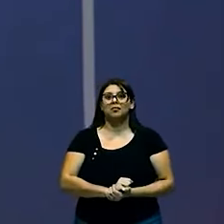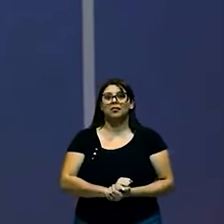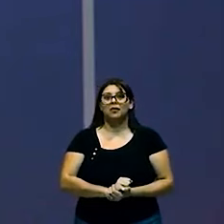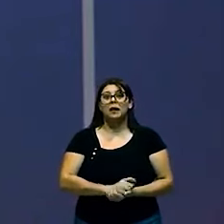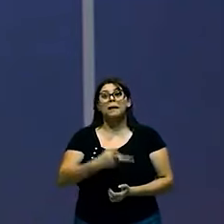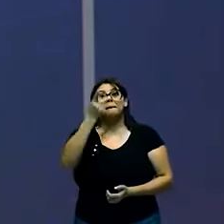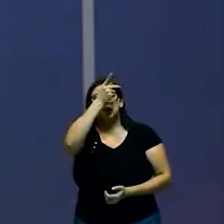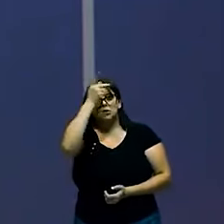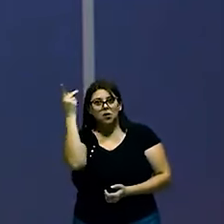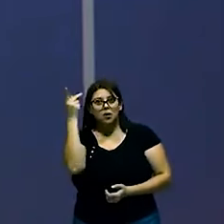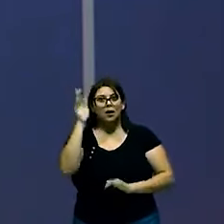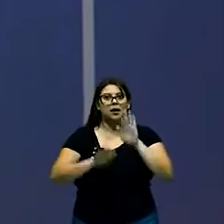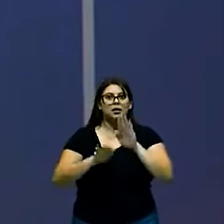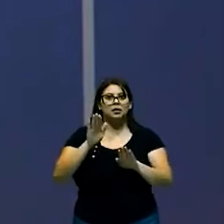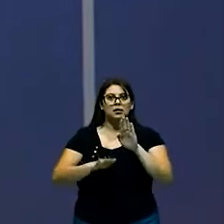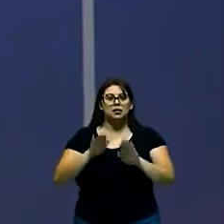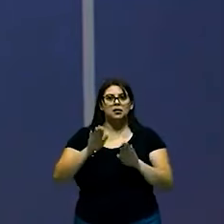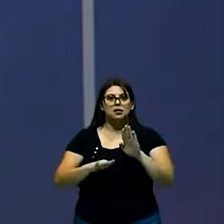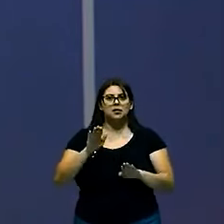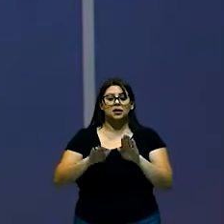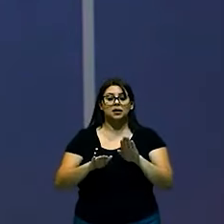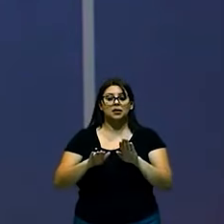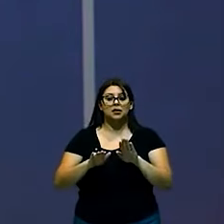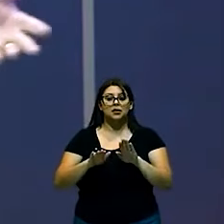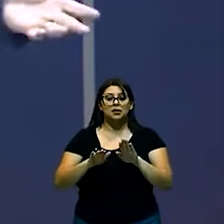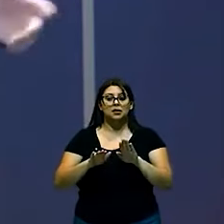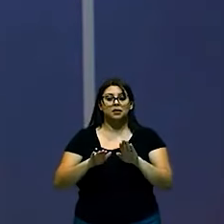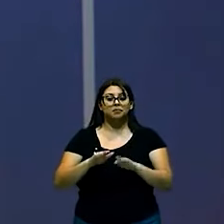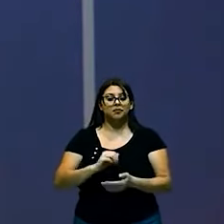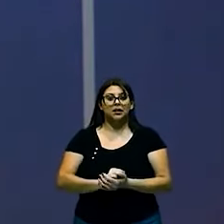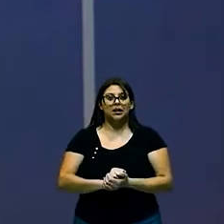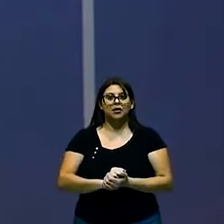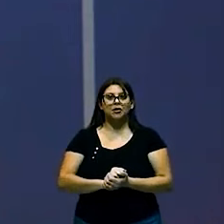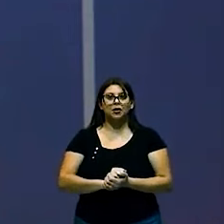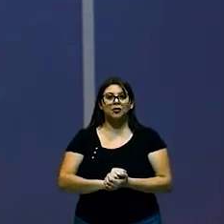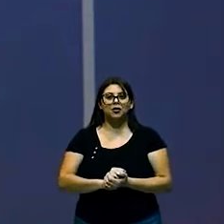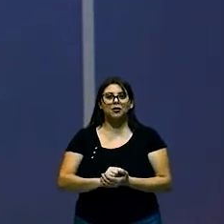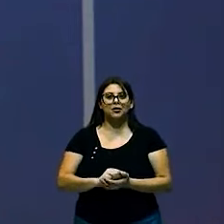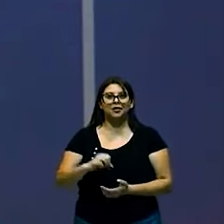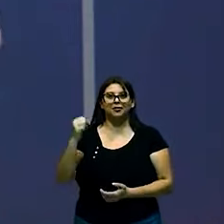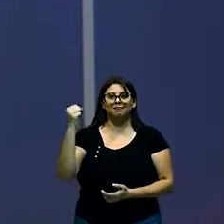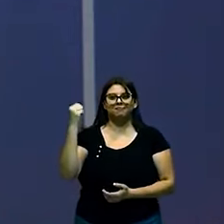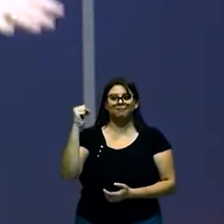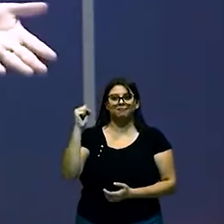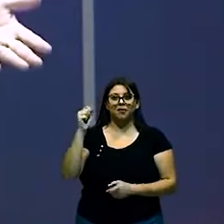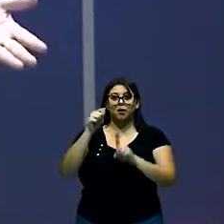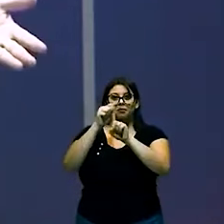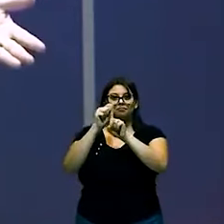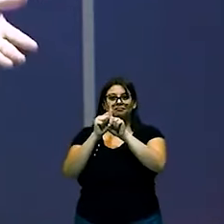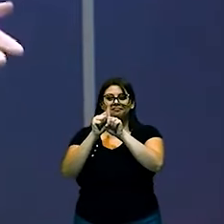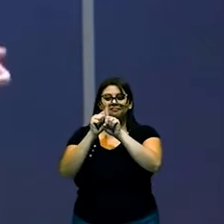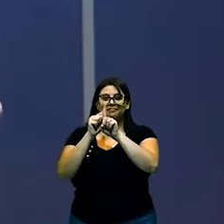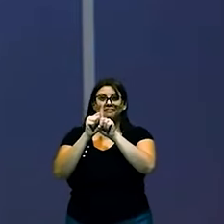lá reconciliar na igreja. Não é assim que nós pensaríamos? Mas na igreja dele é uma vez por ano. Então isso também é